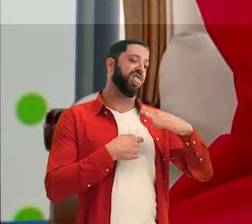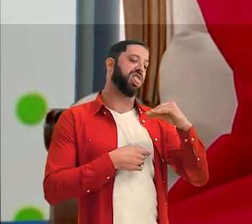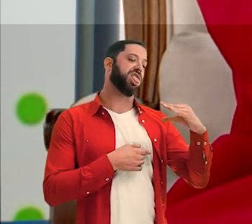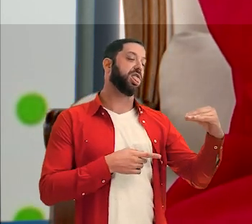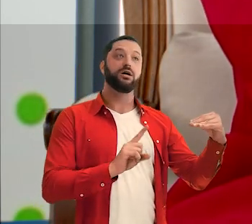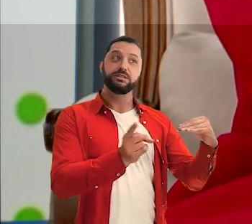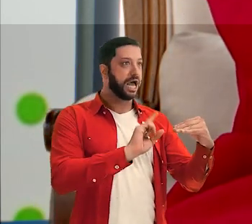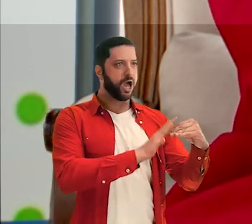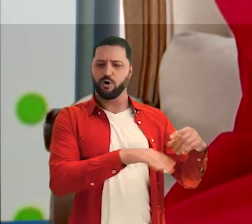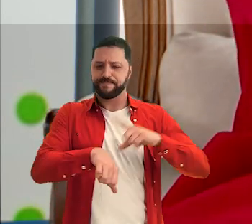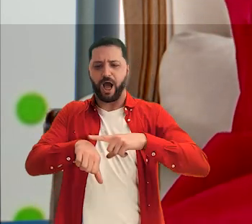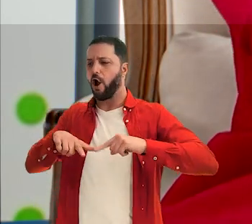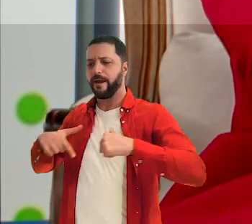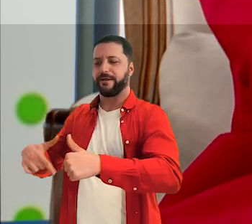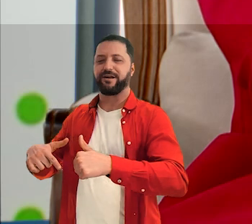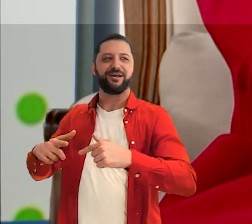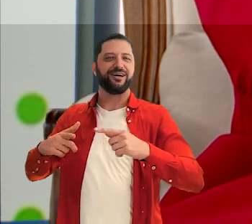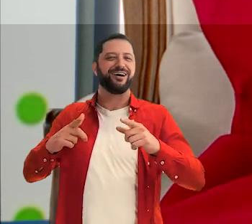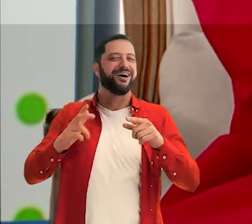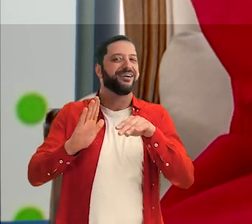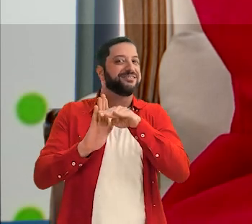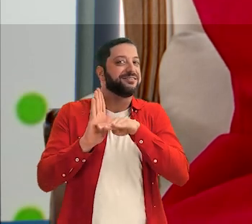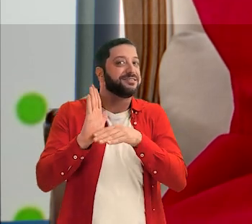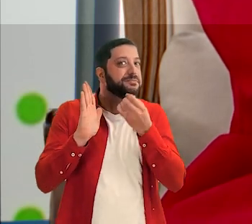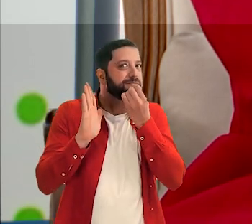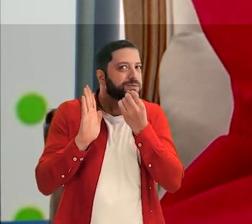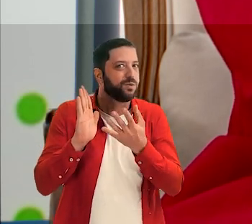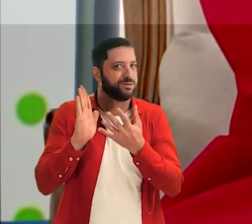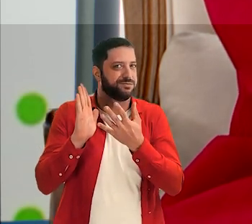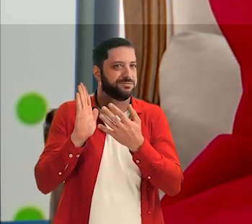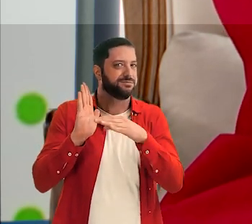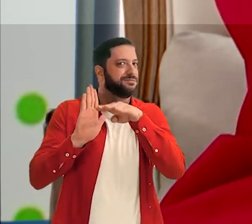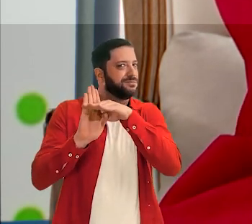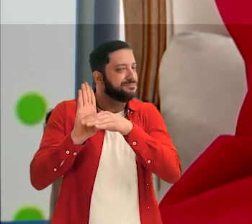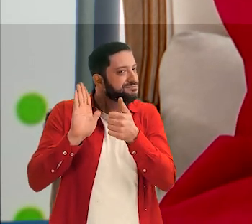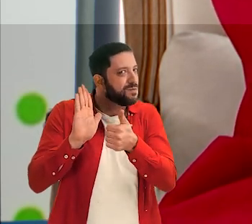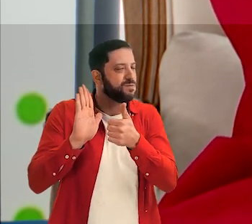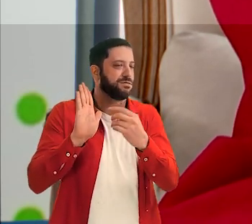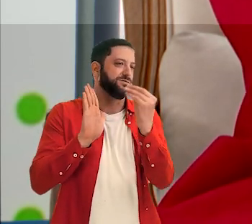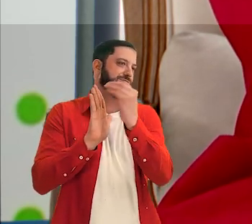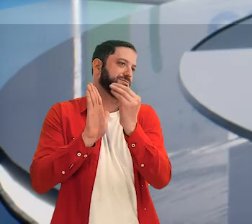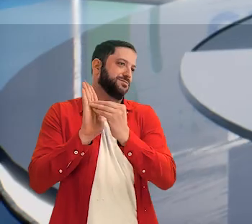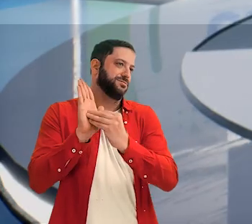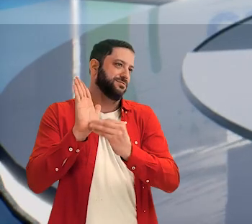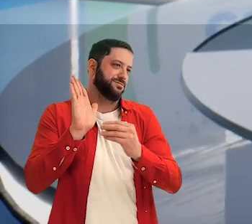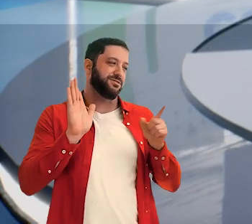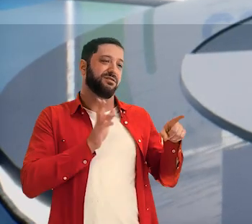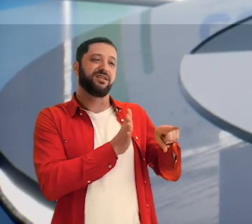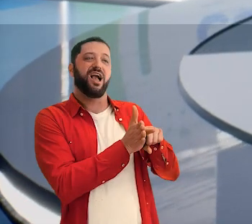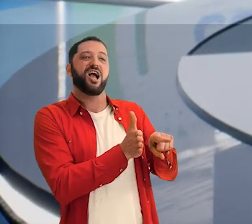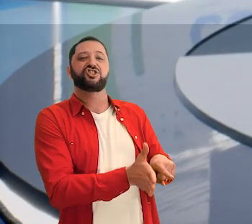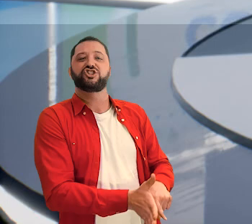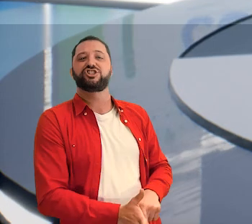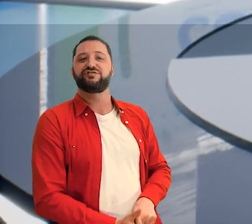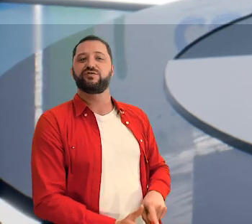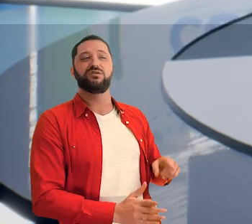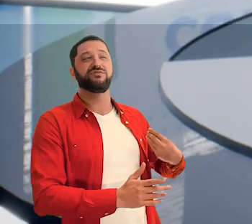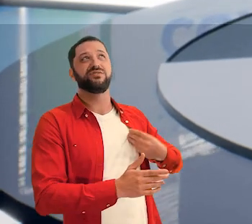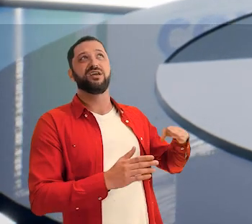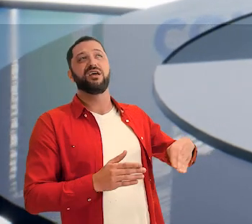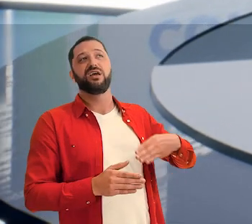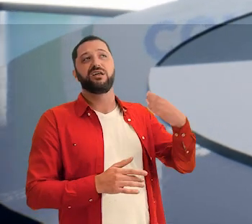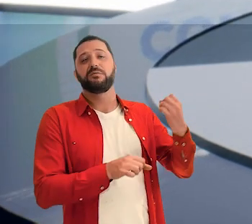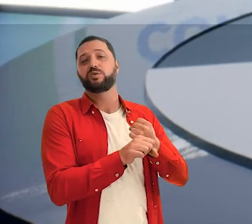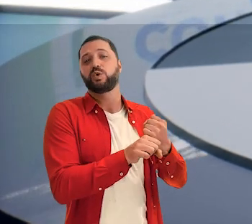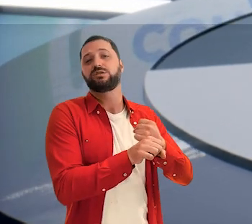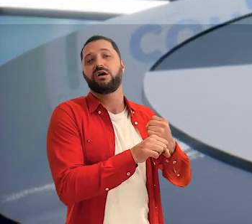ah, eu sou procrastinador, eu faço na hora. Começa a colocar as 10 coisas negativas que você ouviu falar